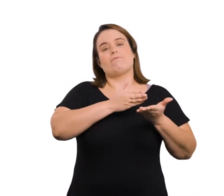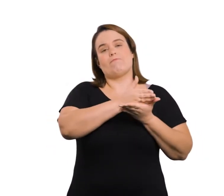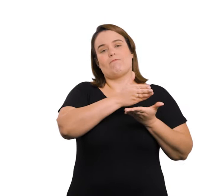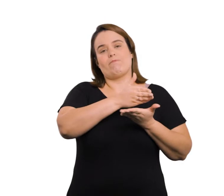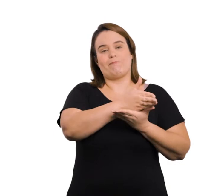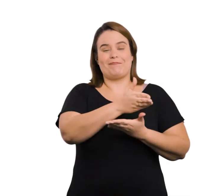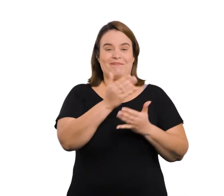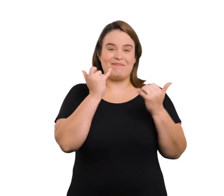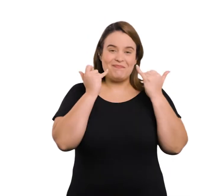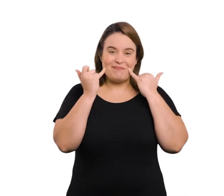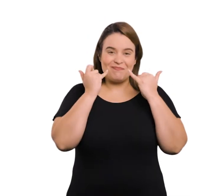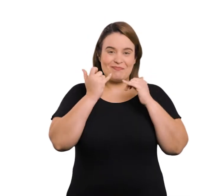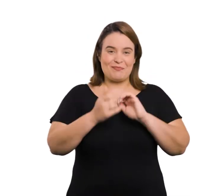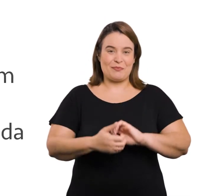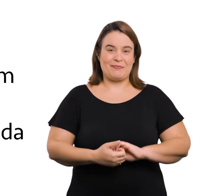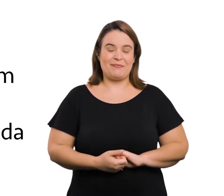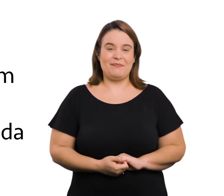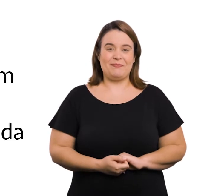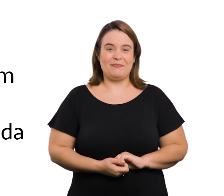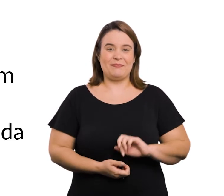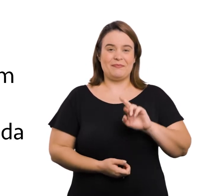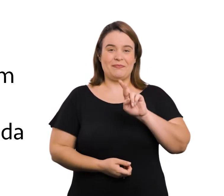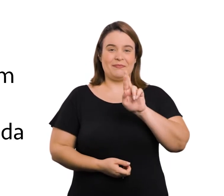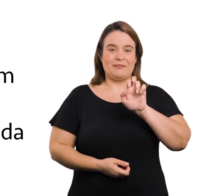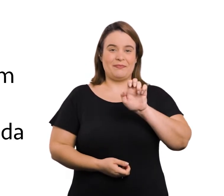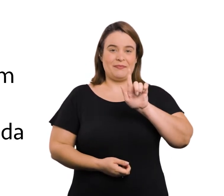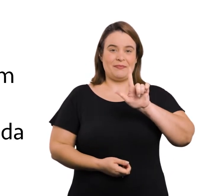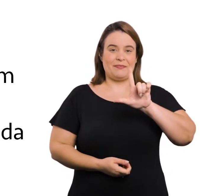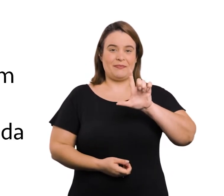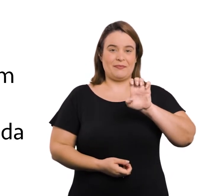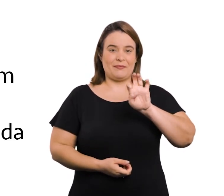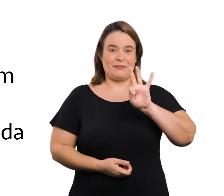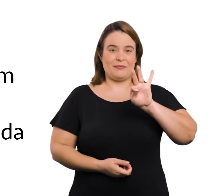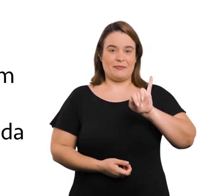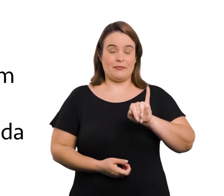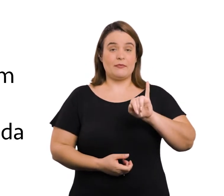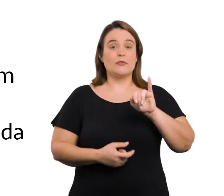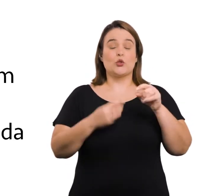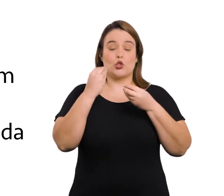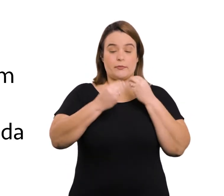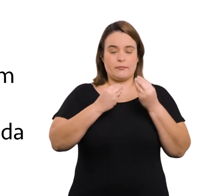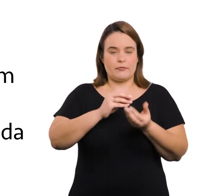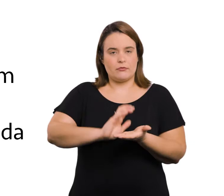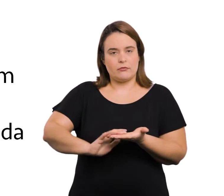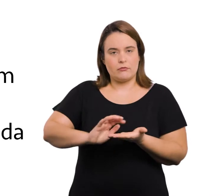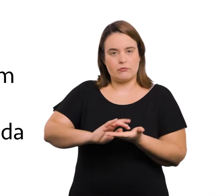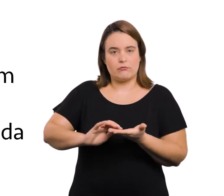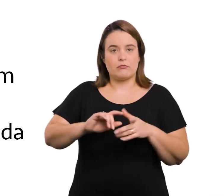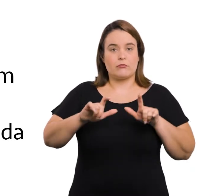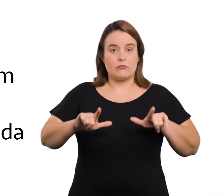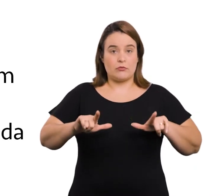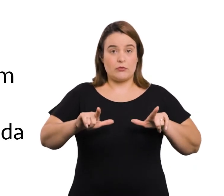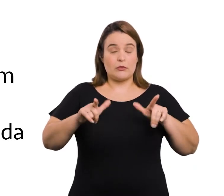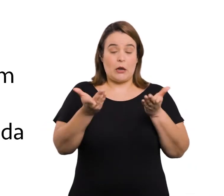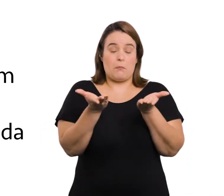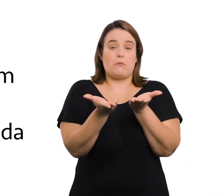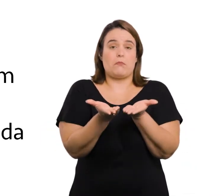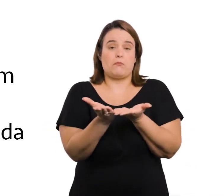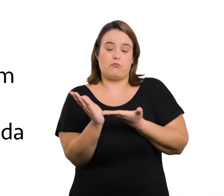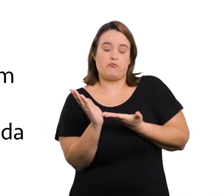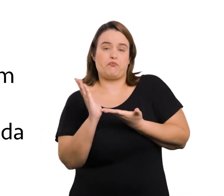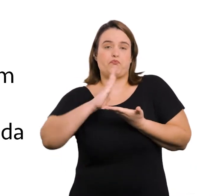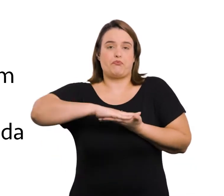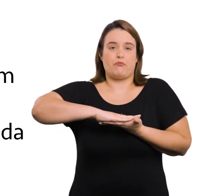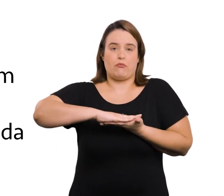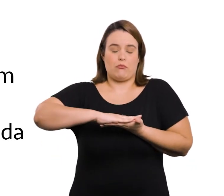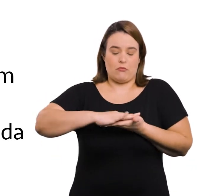compreensão e o acesso à informação. Reglete. Instrumento para escrita braille, constituído de placa